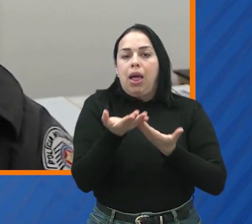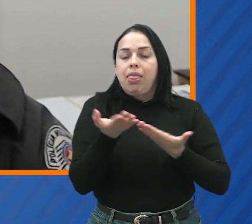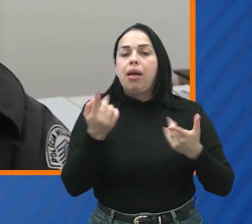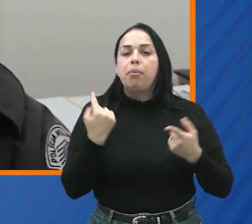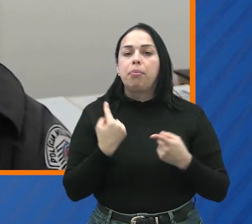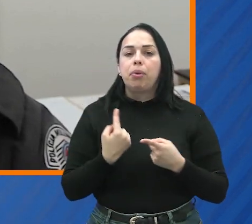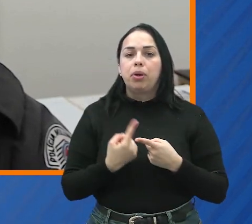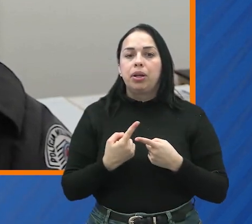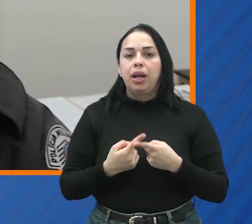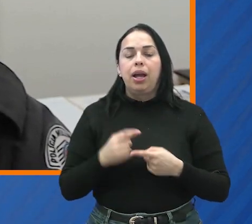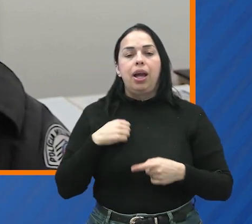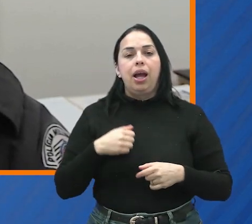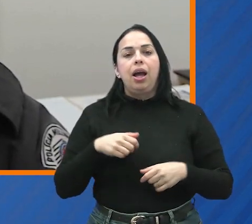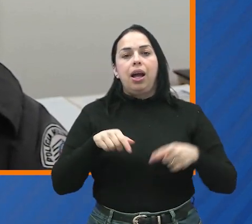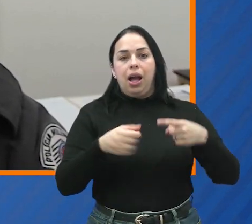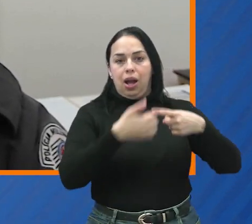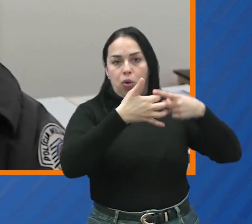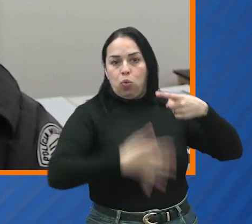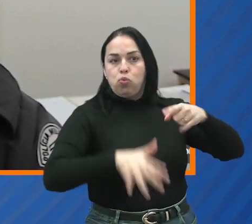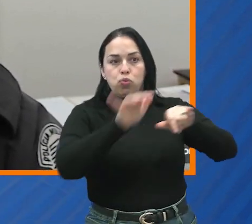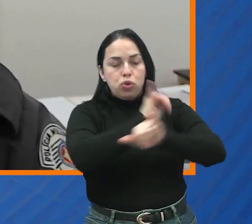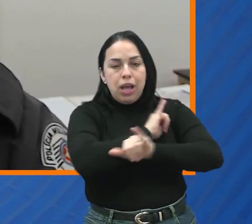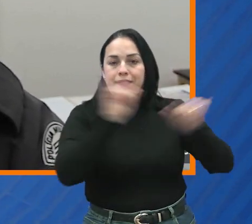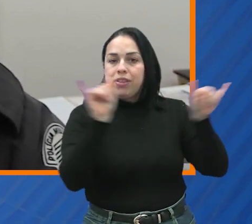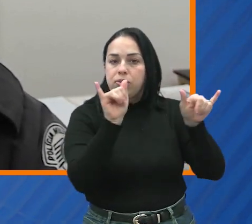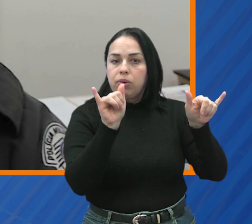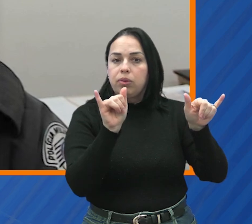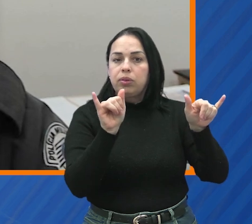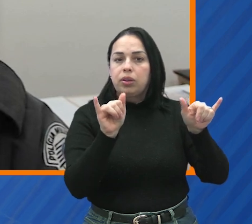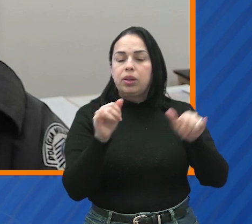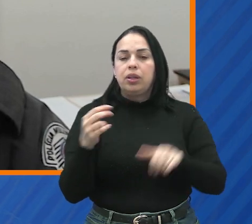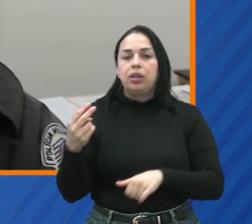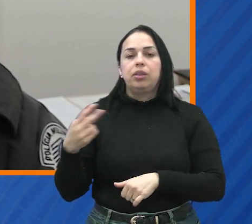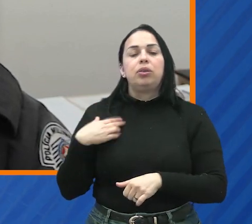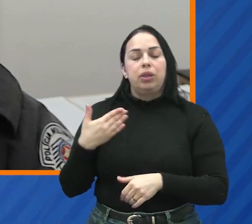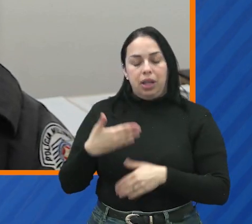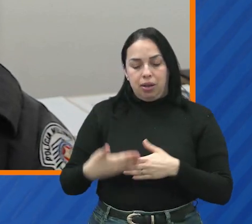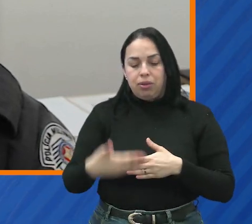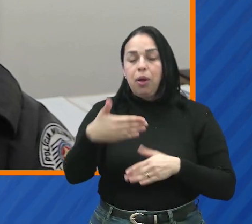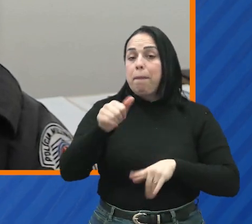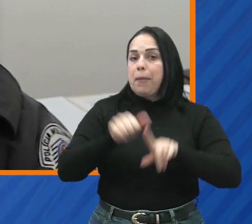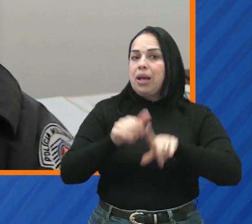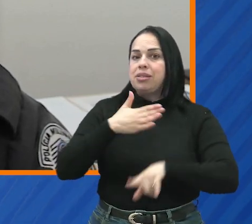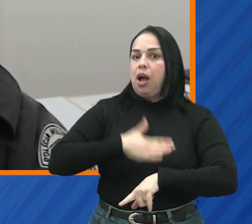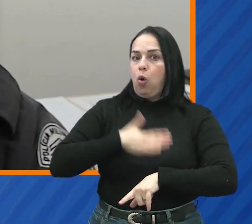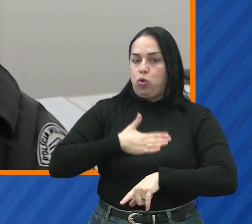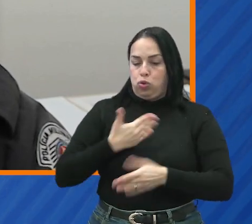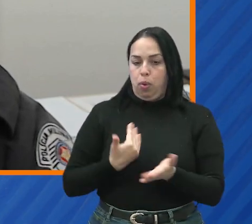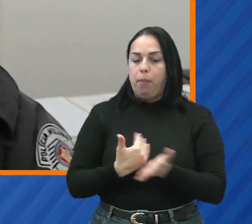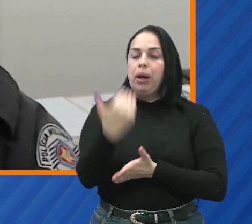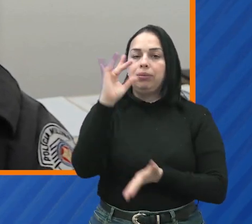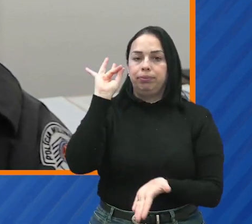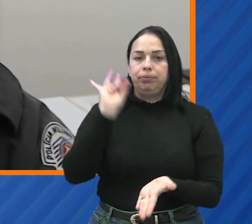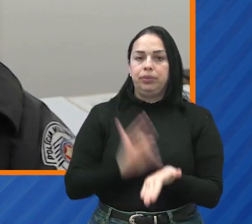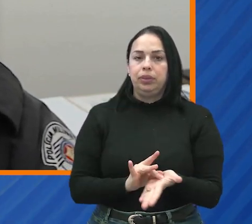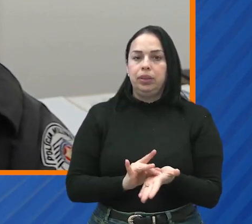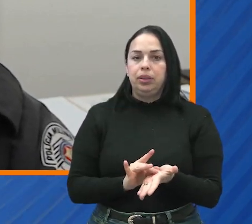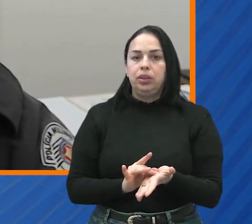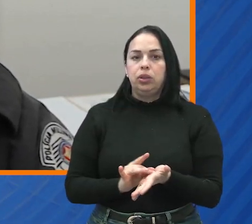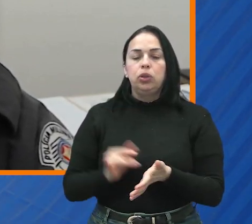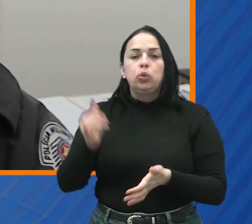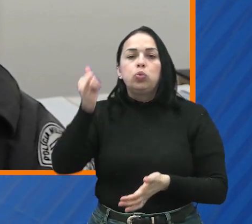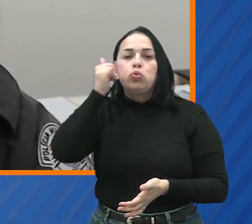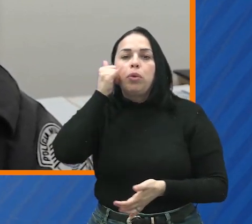aqui é que a Google anunciou no evento deles que a partir do segundo semestre agora de 2025,